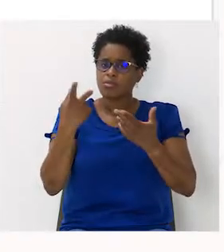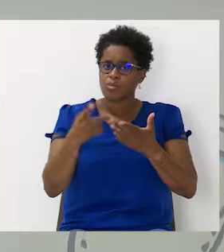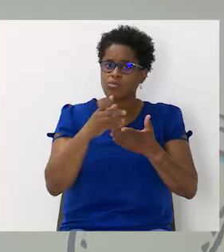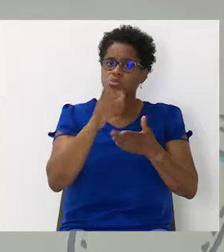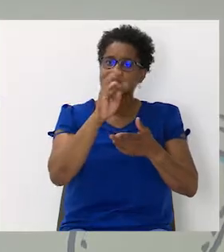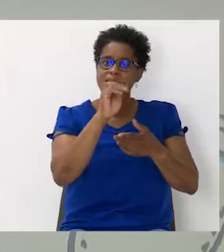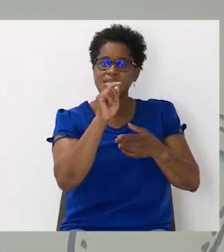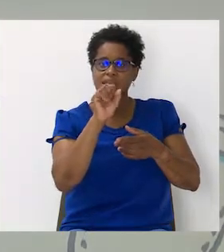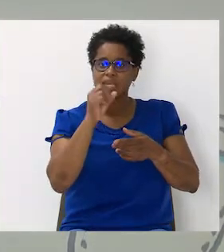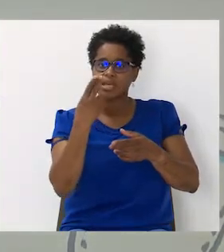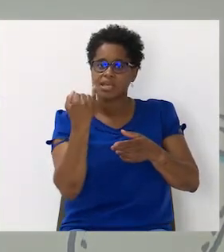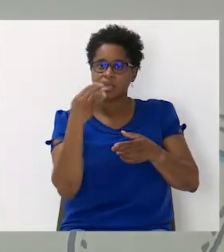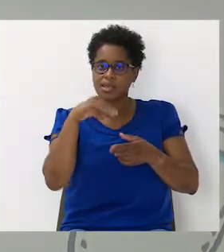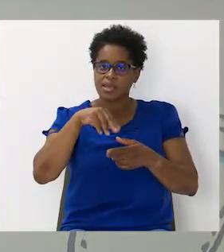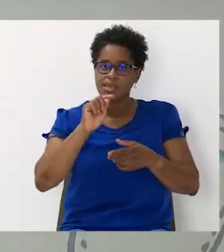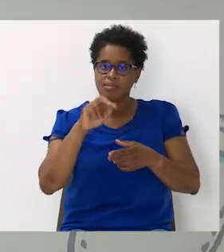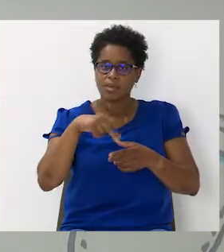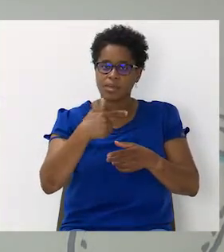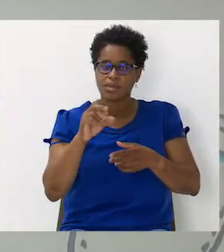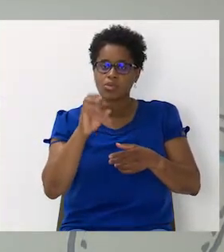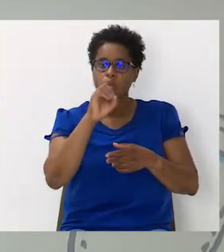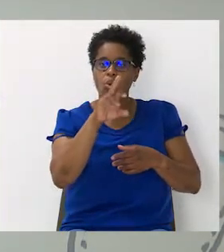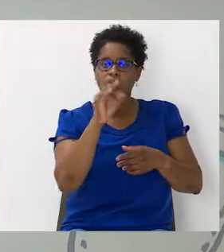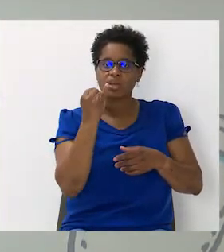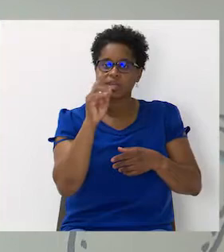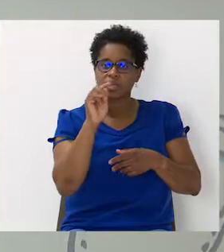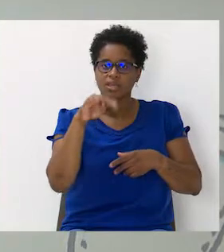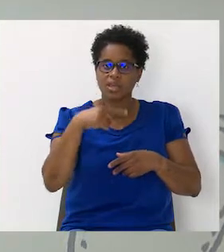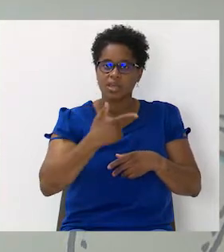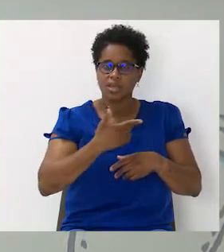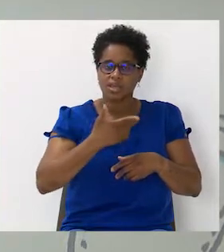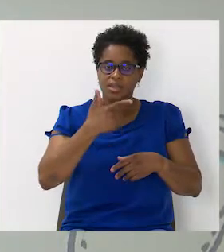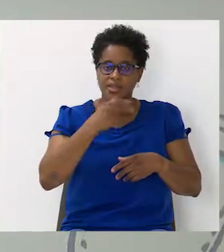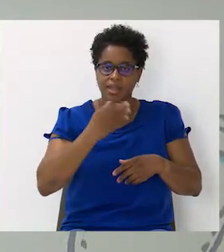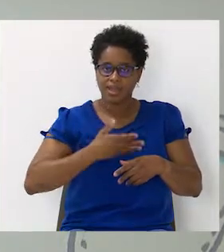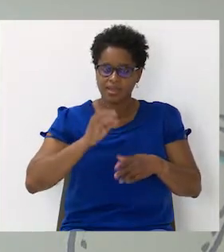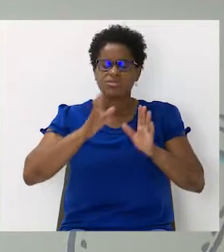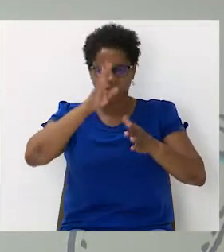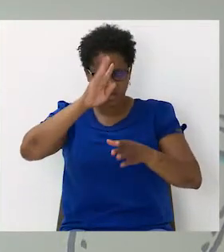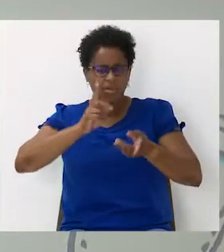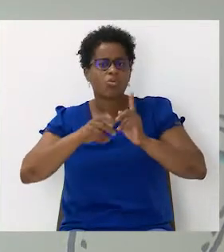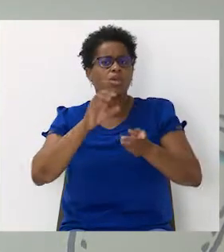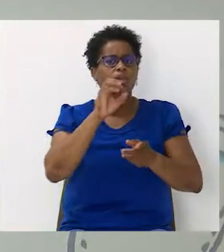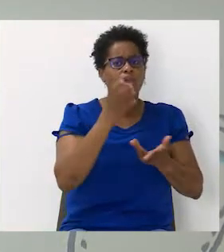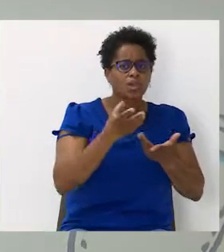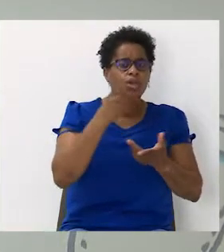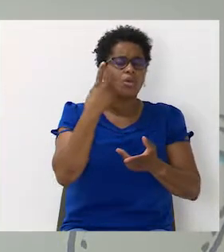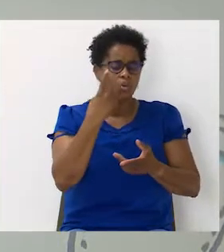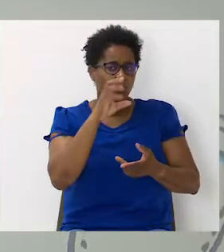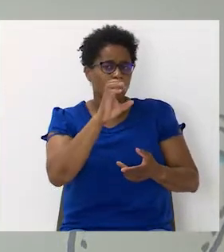orientado. Nós já sabemos o que é um segmento direta, só que esse segmento tem que ter uma